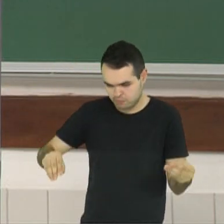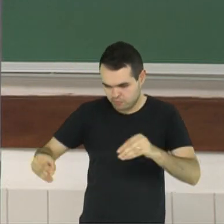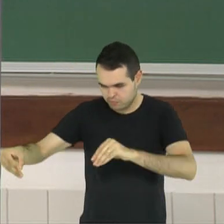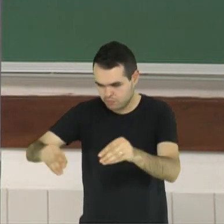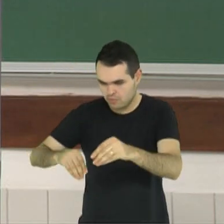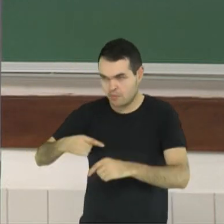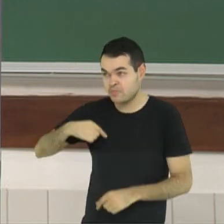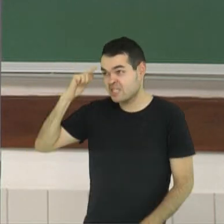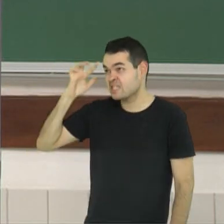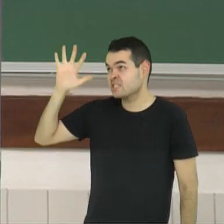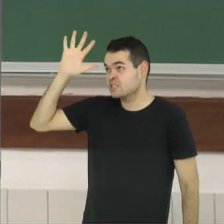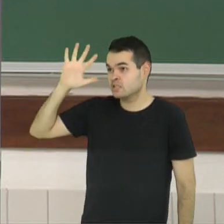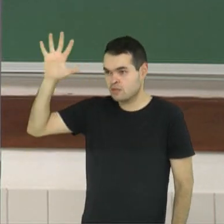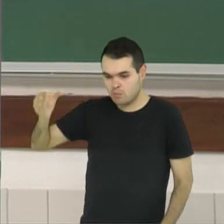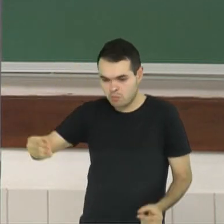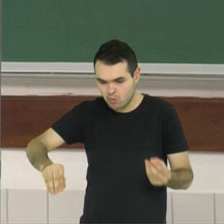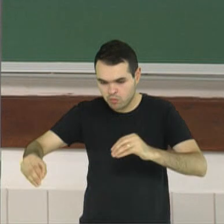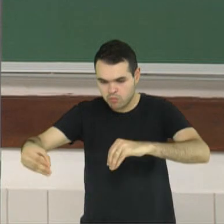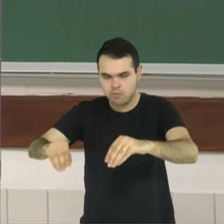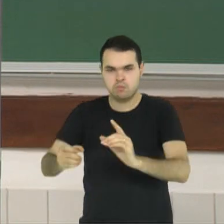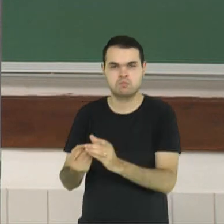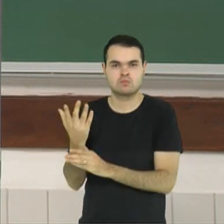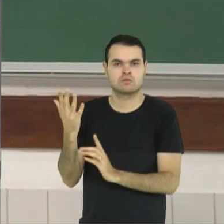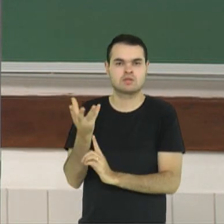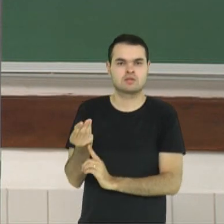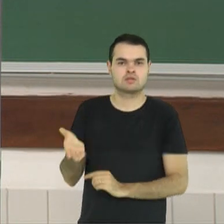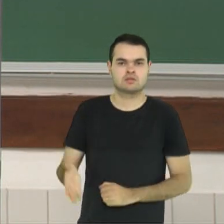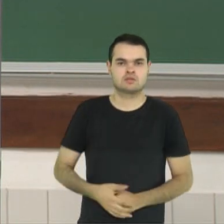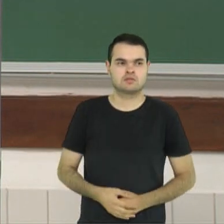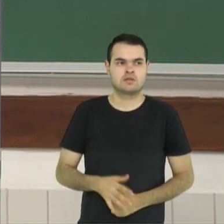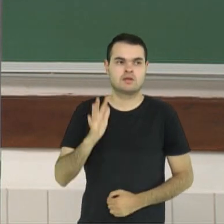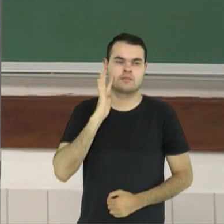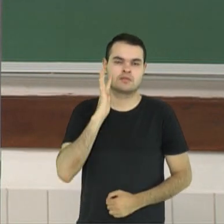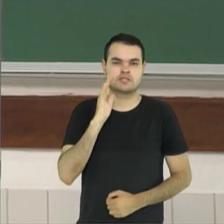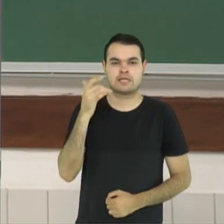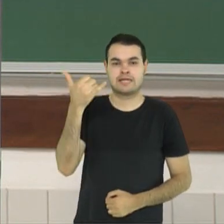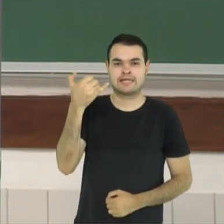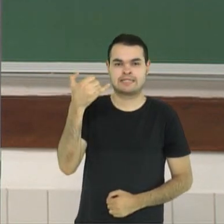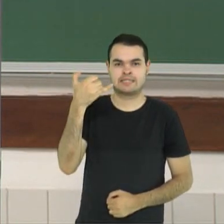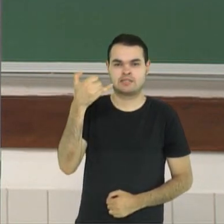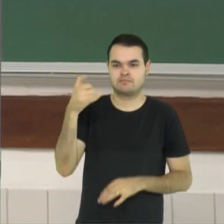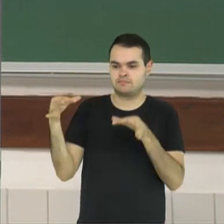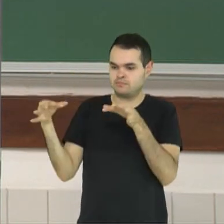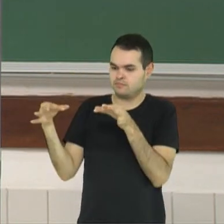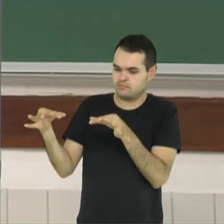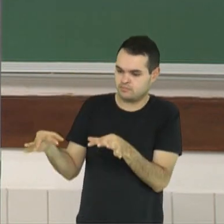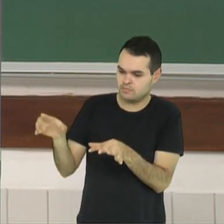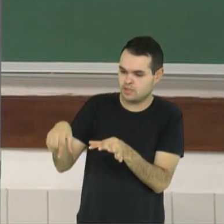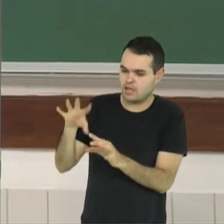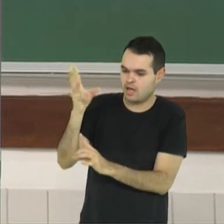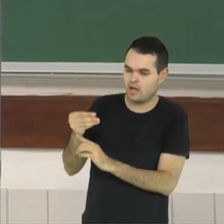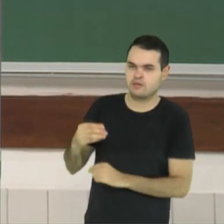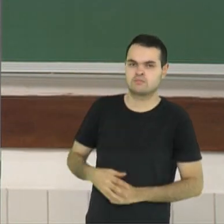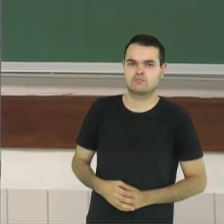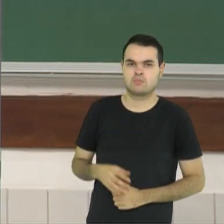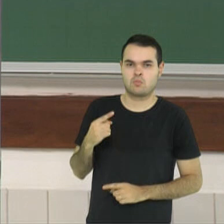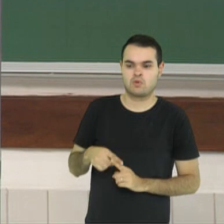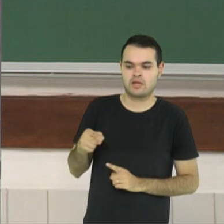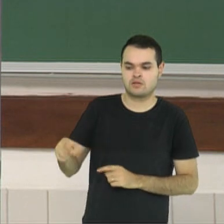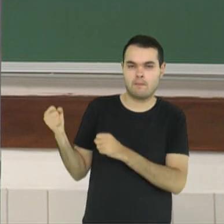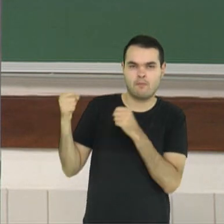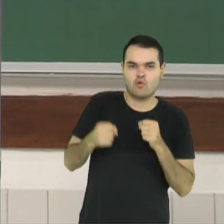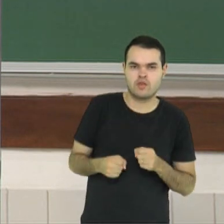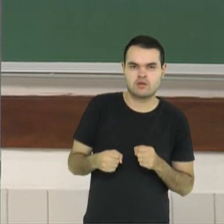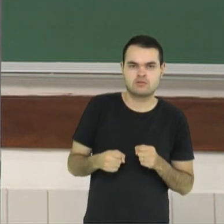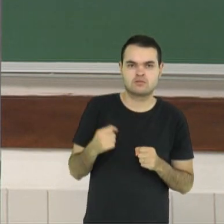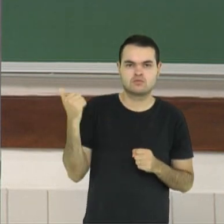sobre esse objeto. Você lembra que eu falei? Digamos, isso aqui finge que é uma caneta, isso aqui é uma caneta. Eu estou dizendo para vocês, isso aqui é uma obra de arte. Por quê? Isso aqui tem mais